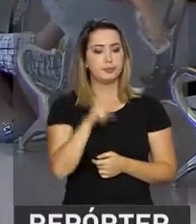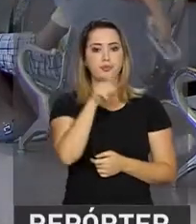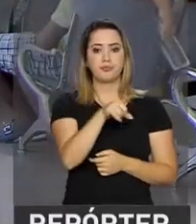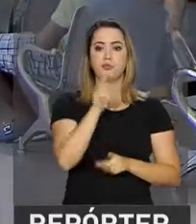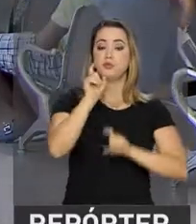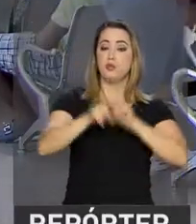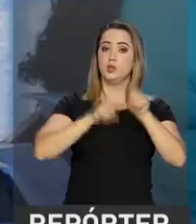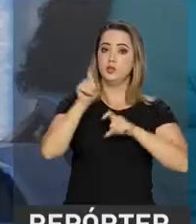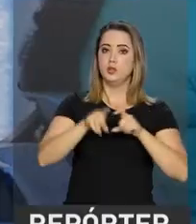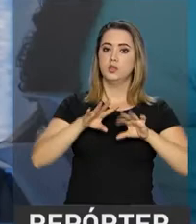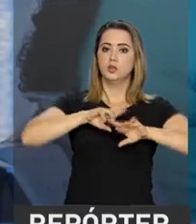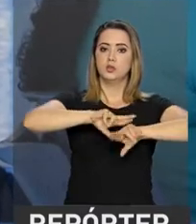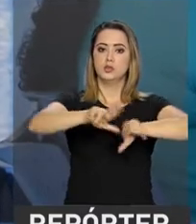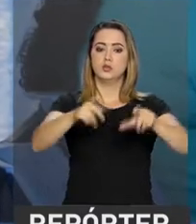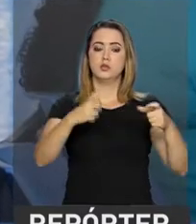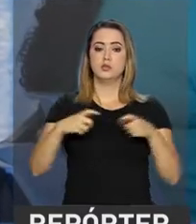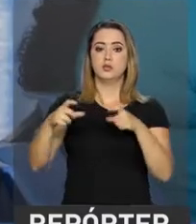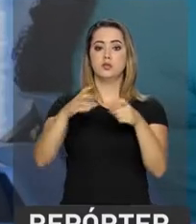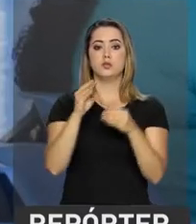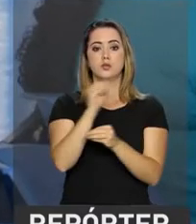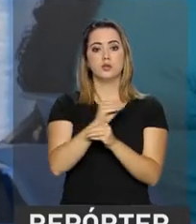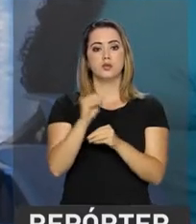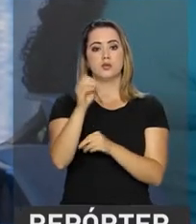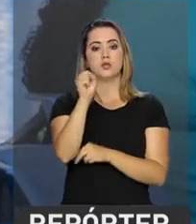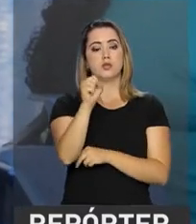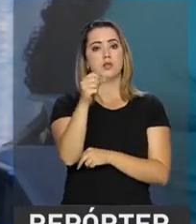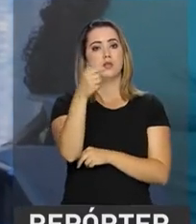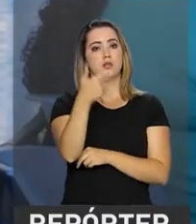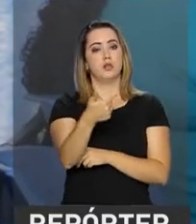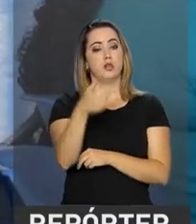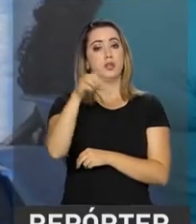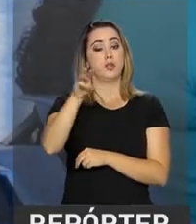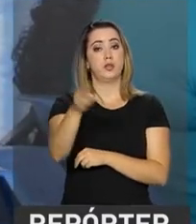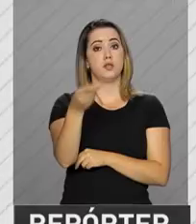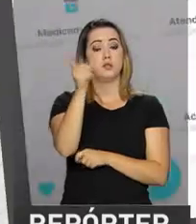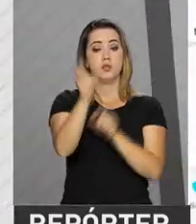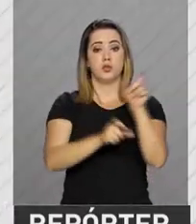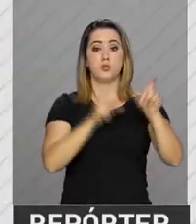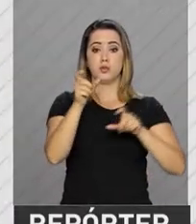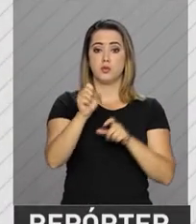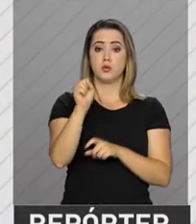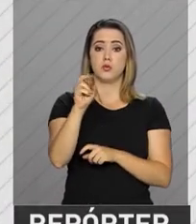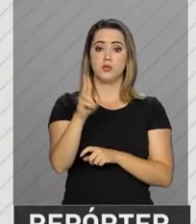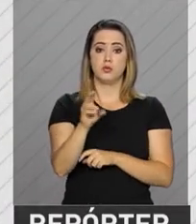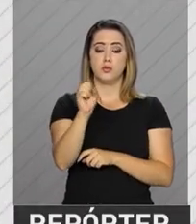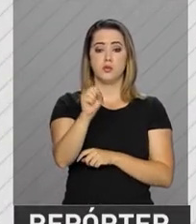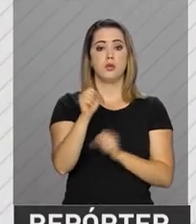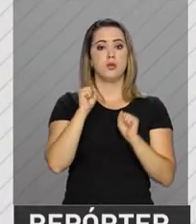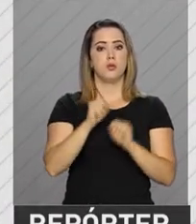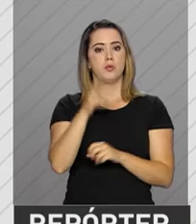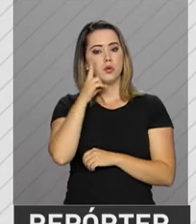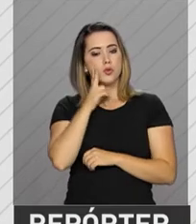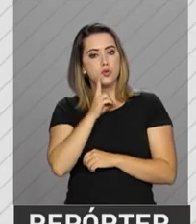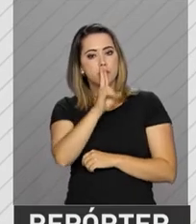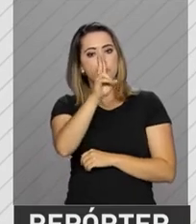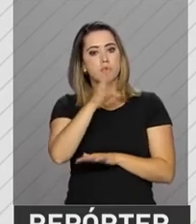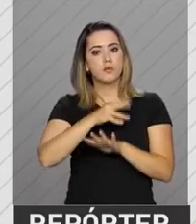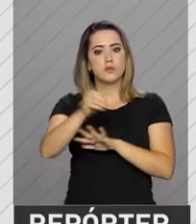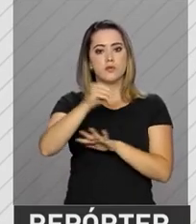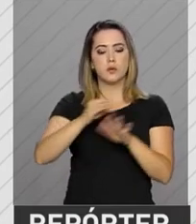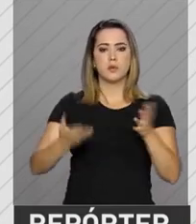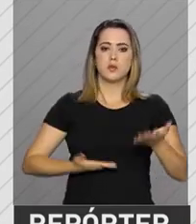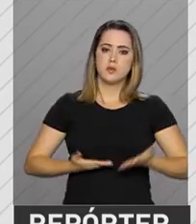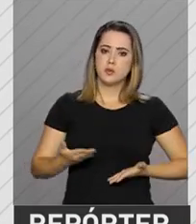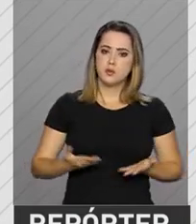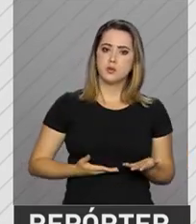saúde do país vai atender 82 milhões e meio de pacientes do SUS, que já podem acessar as informações sobre